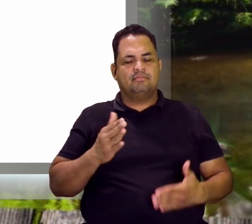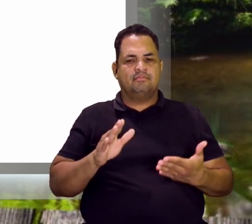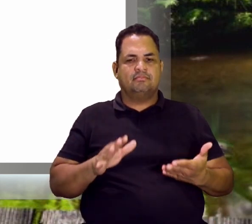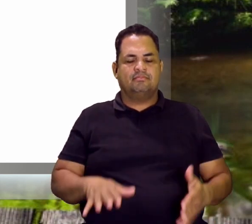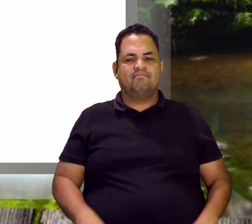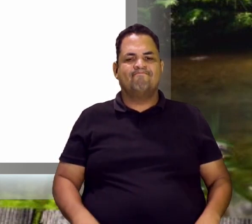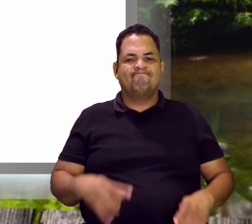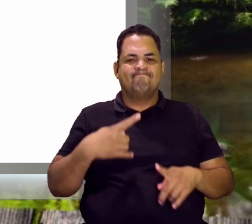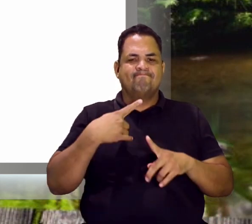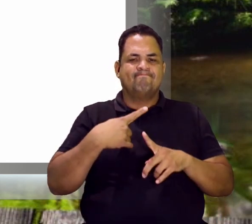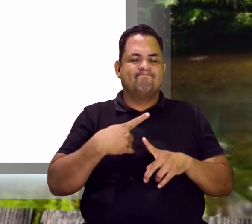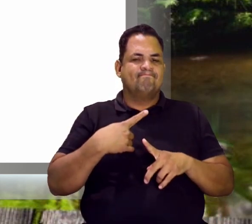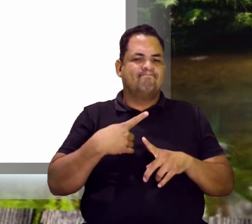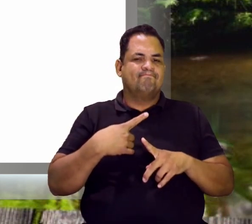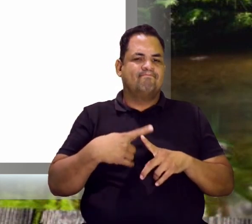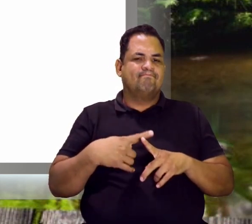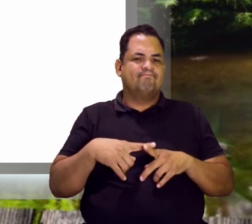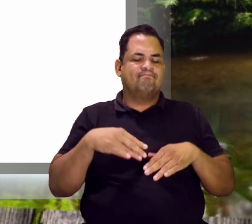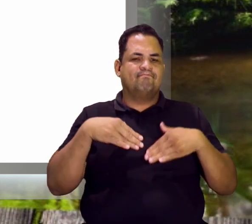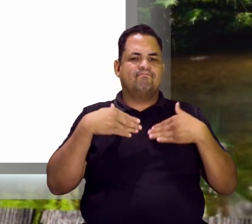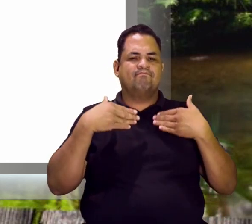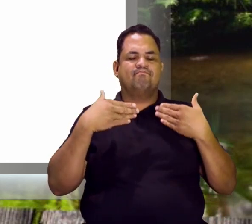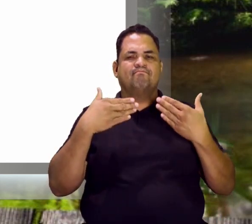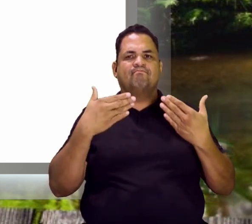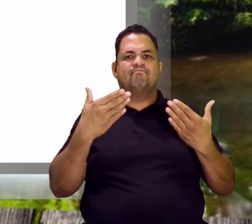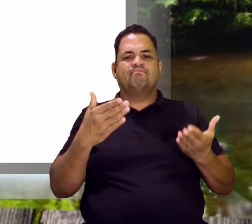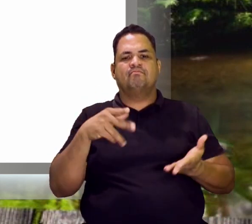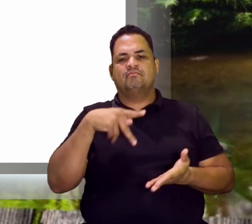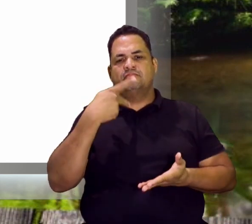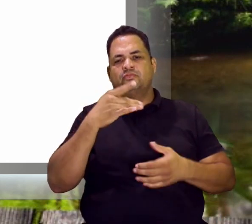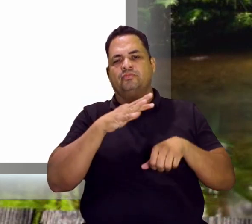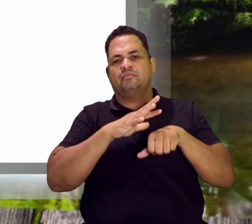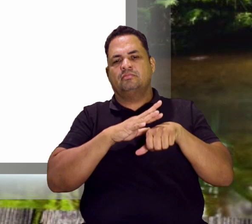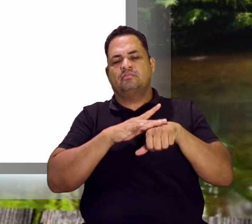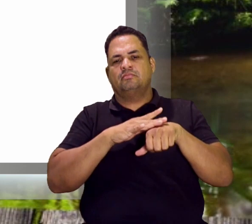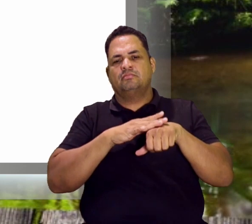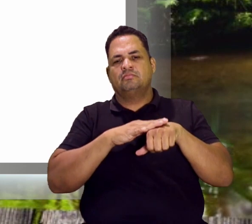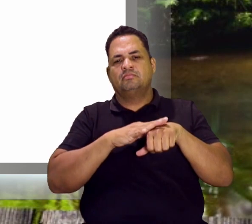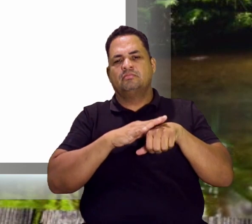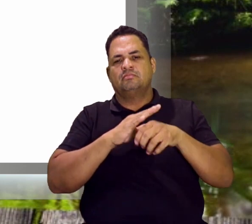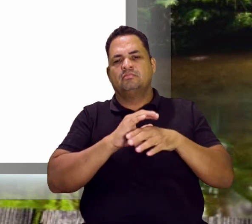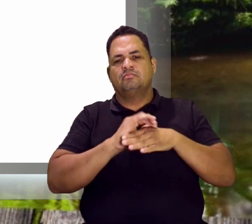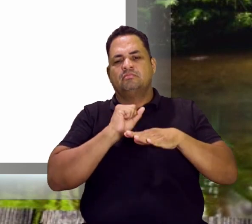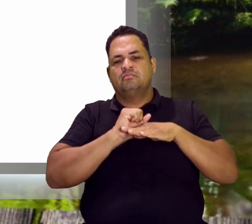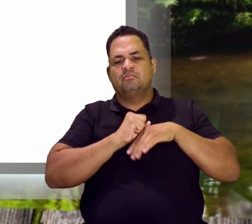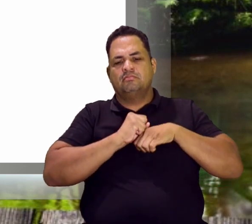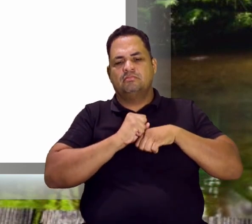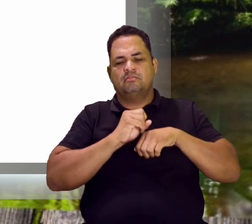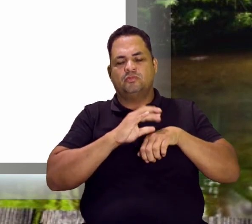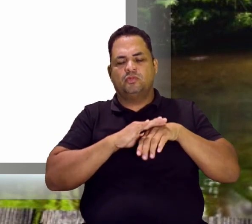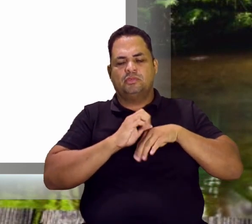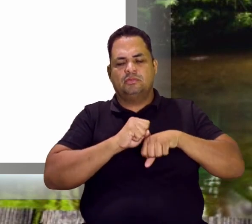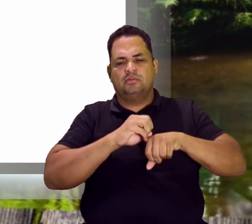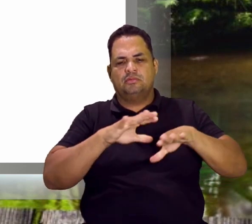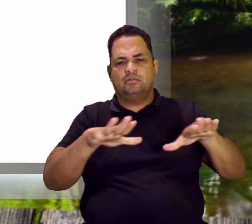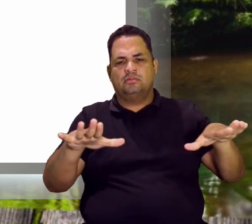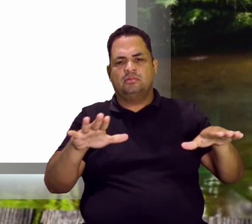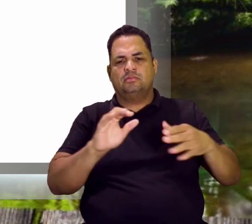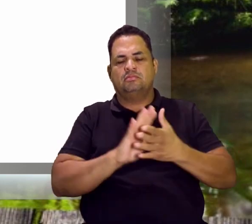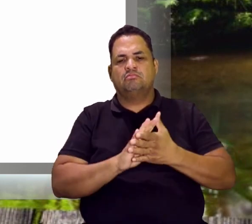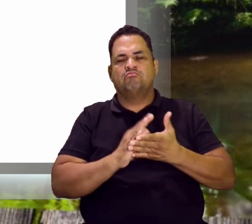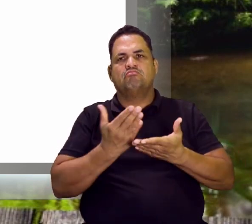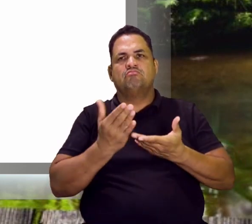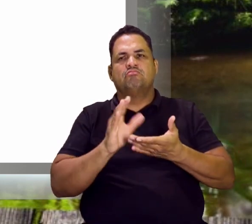tá? Porque quando a gente fala de doenças, pandemias, né, de alguns